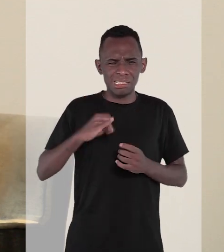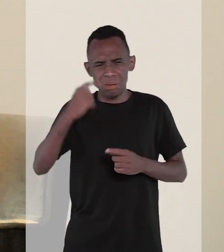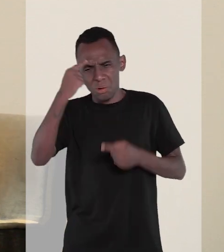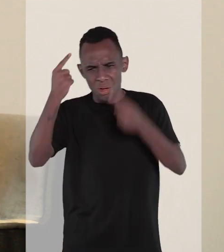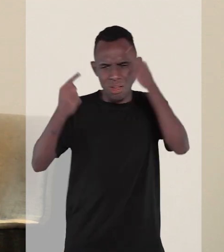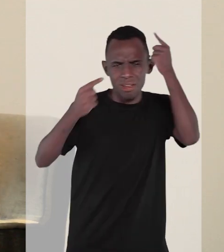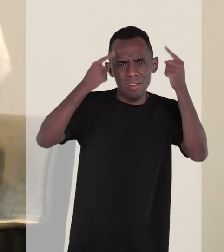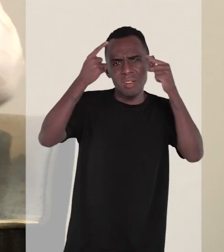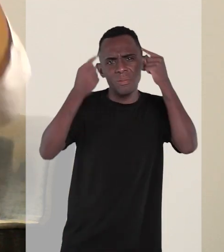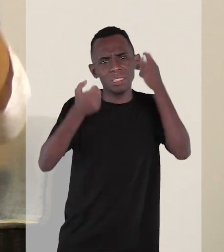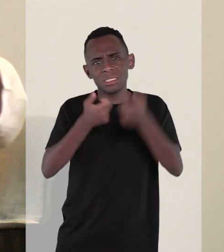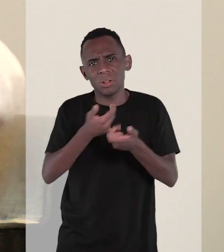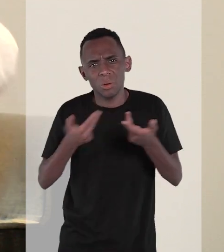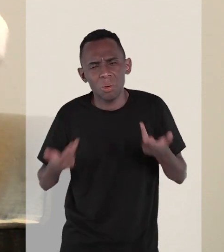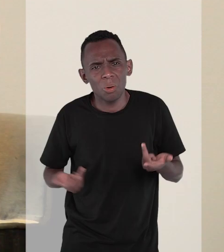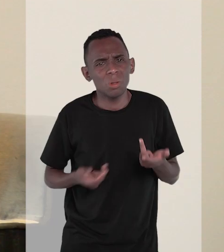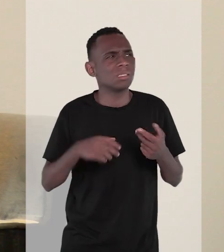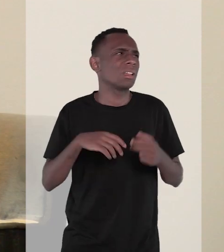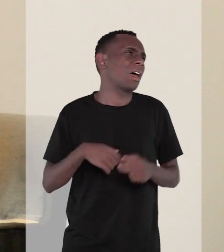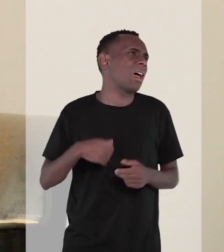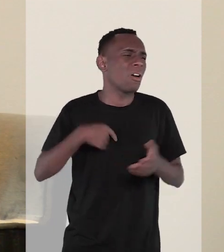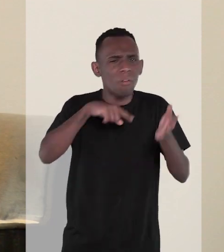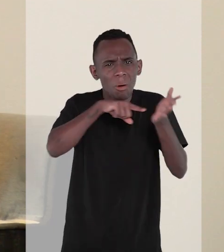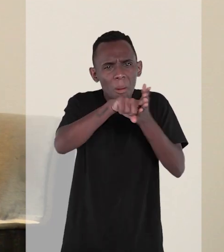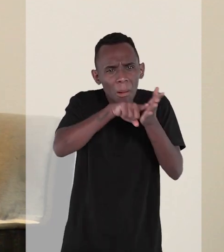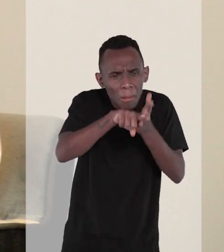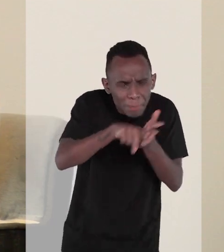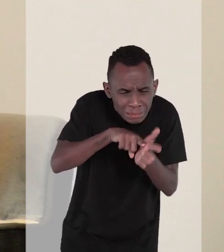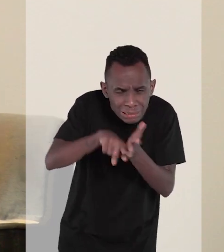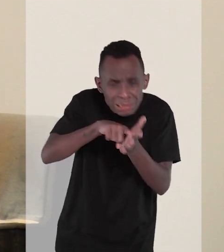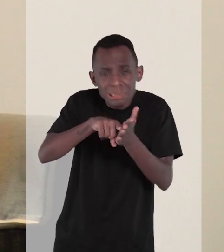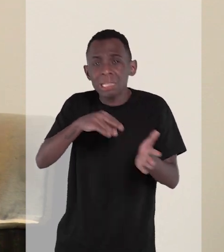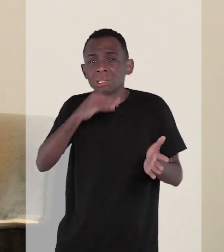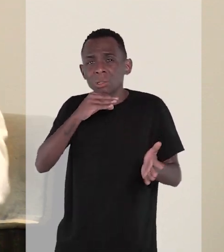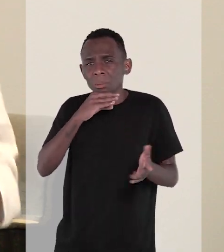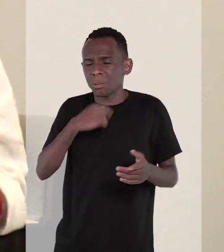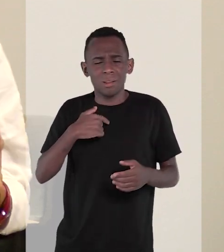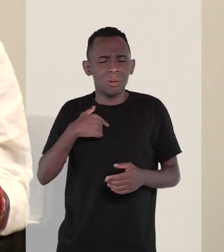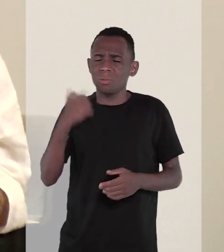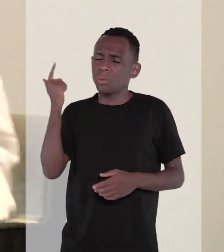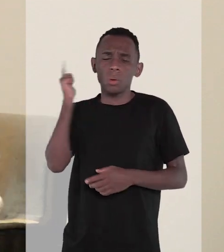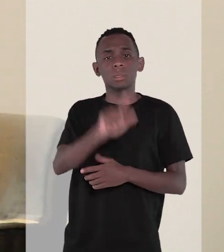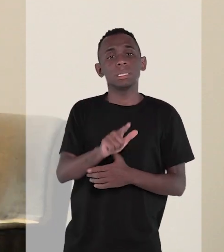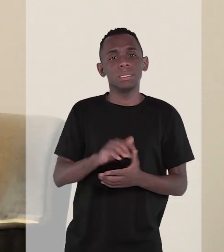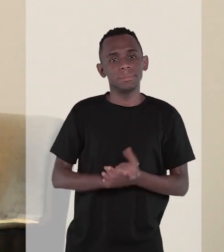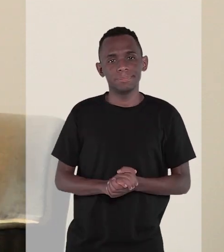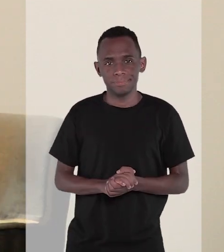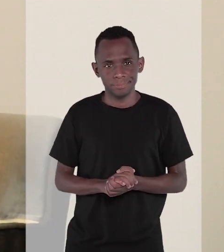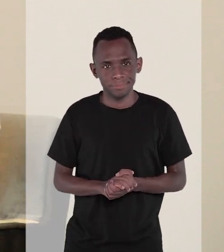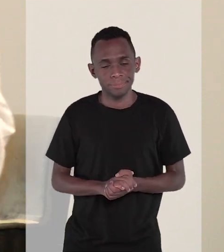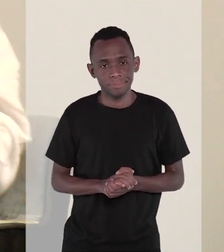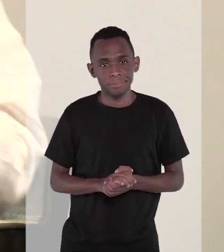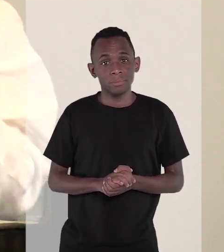porque se eu for inventar, vou ler teses sobre o Drummond, eu vou me dar mal, porque eu não sou essa pessoa. Então, se